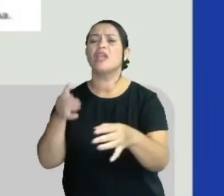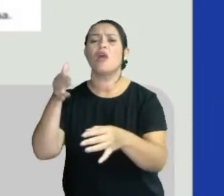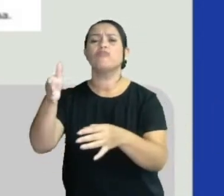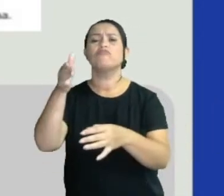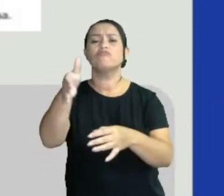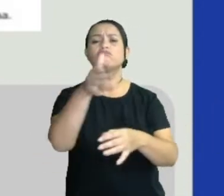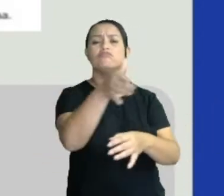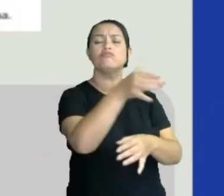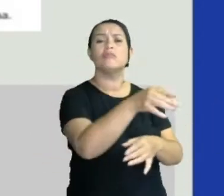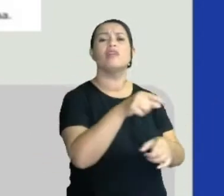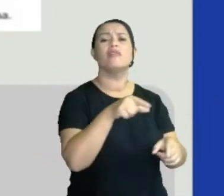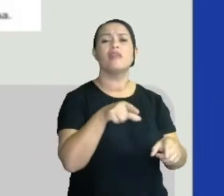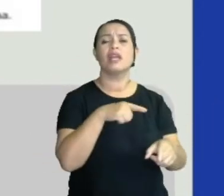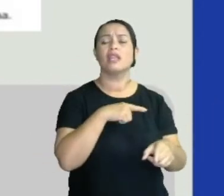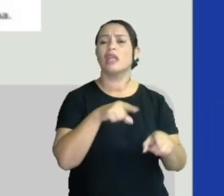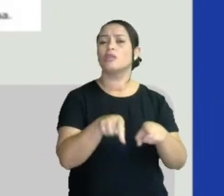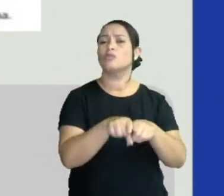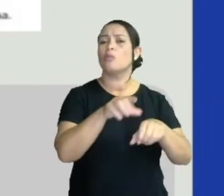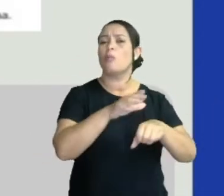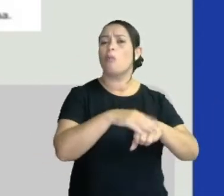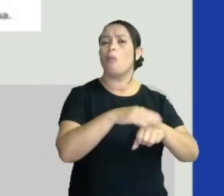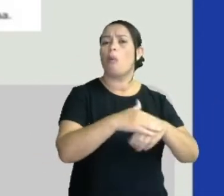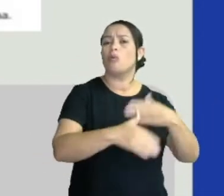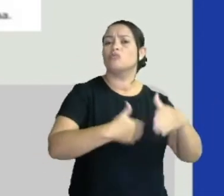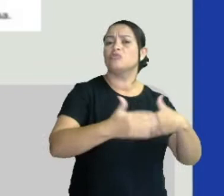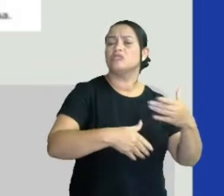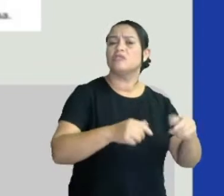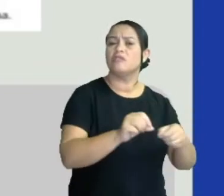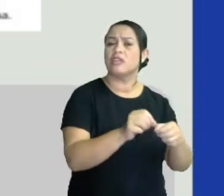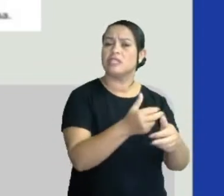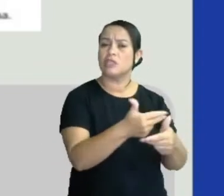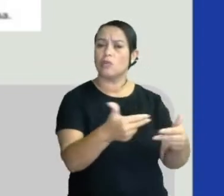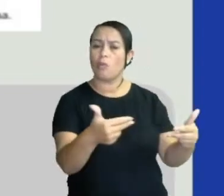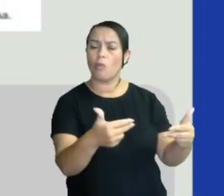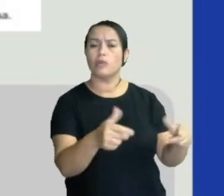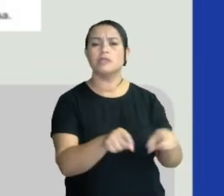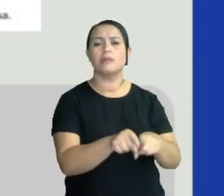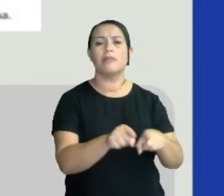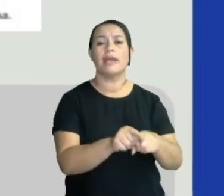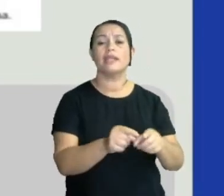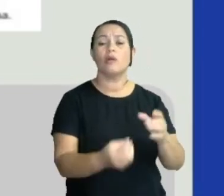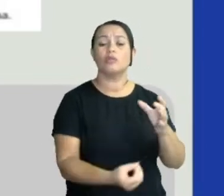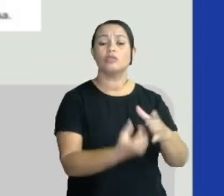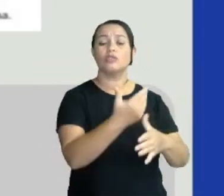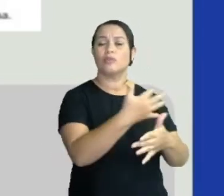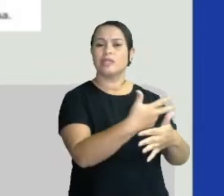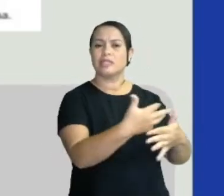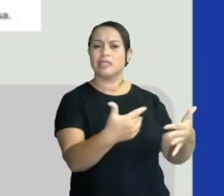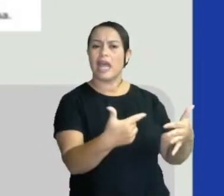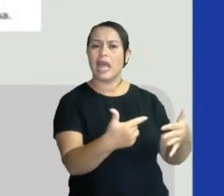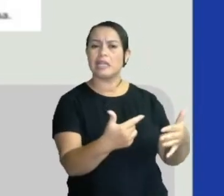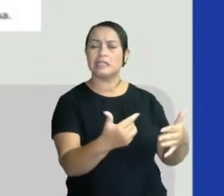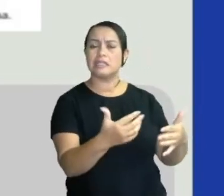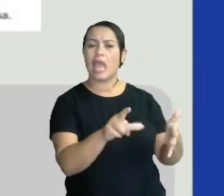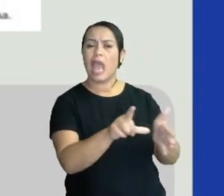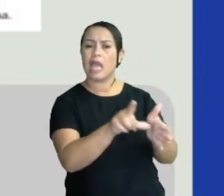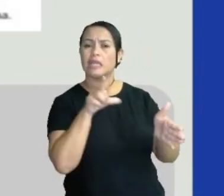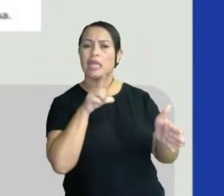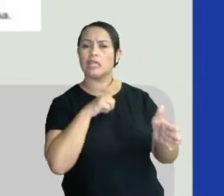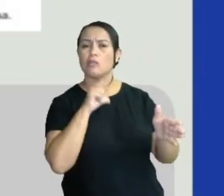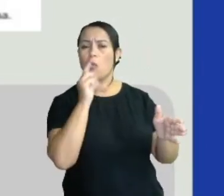vão tendo novas formas de serem feitos. As cidades que não eram muito